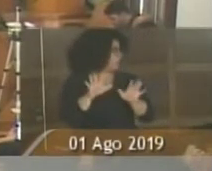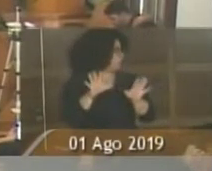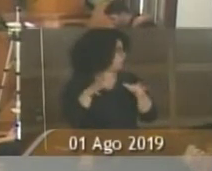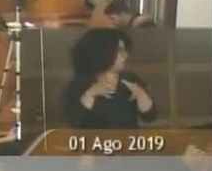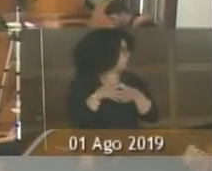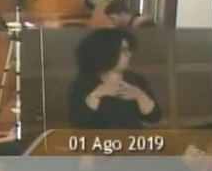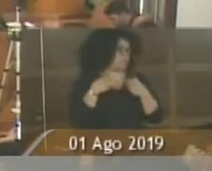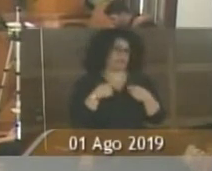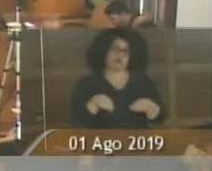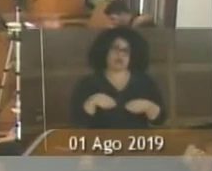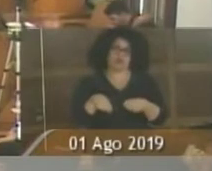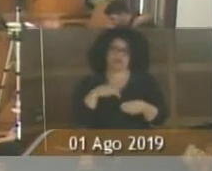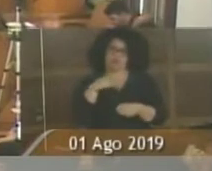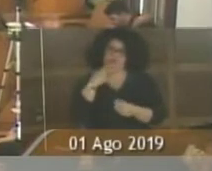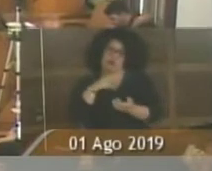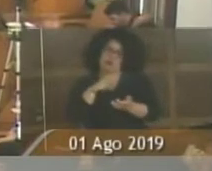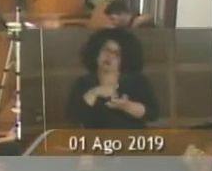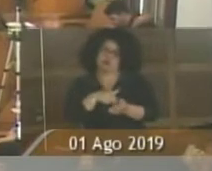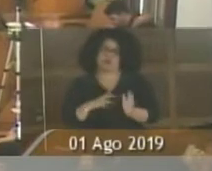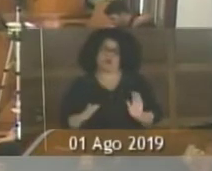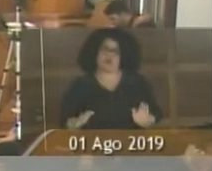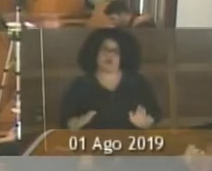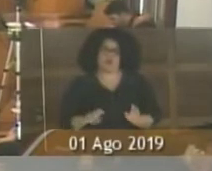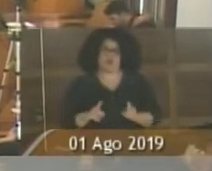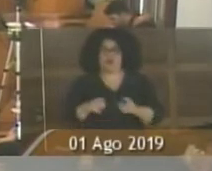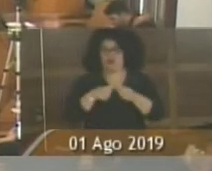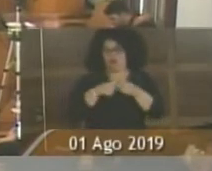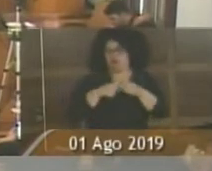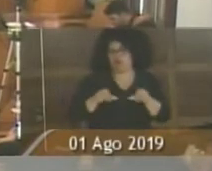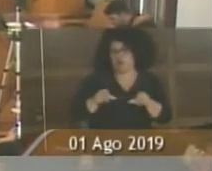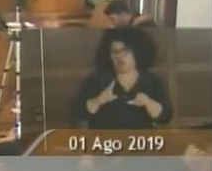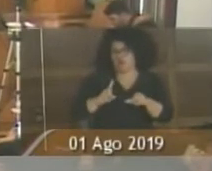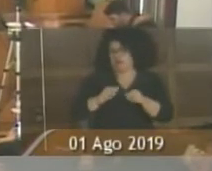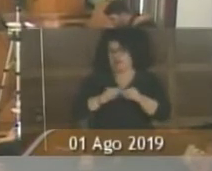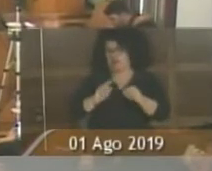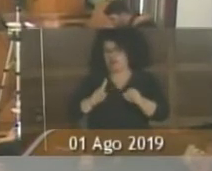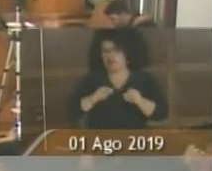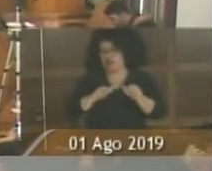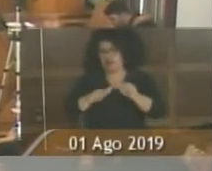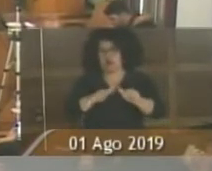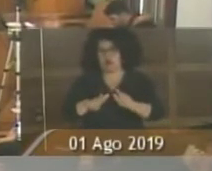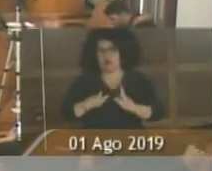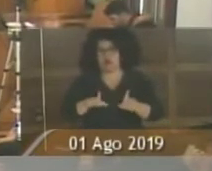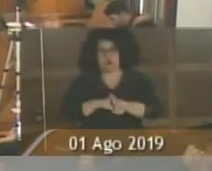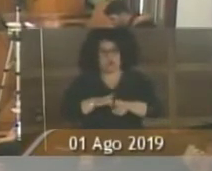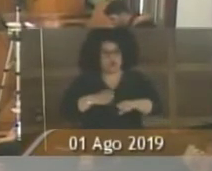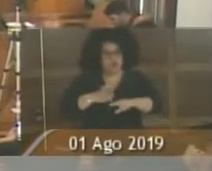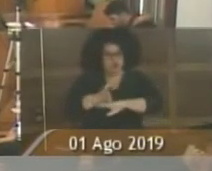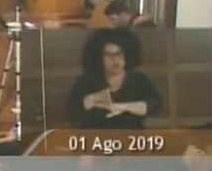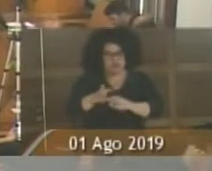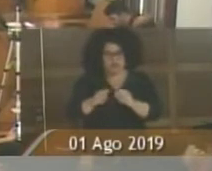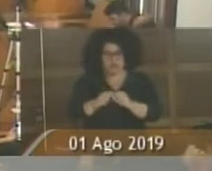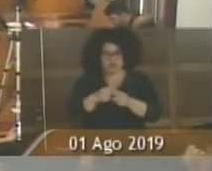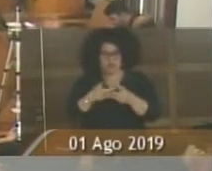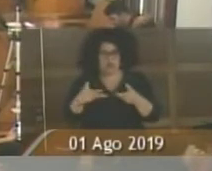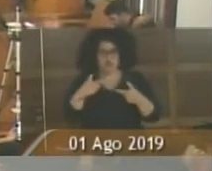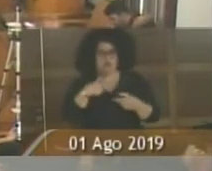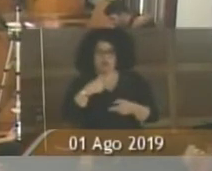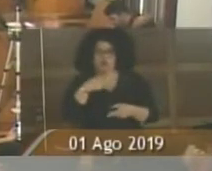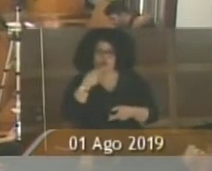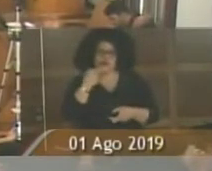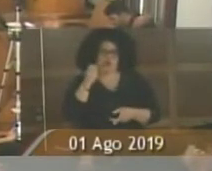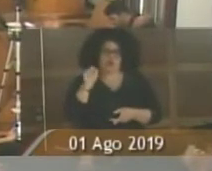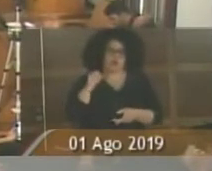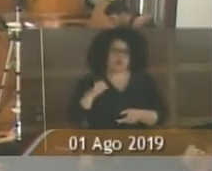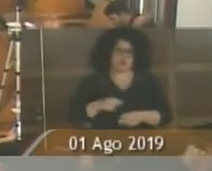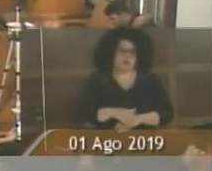falar aqui. Rapidinho. Então, como ele não está atendendo, como ele não está intervindo, eu vou falar aqui quantas vezes fosse necessário.